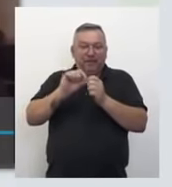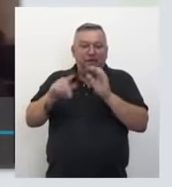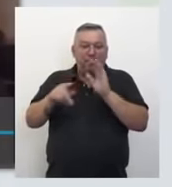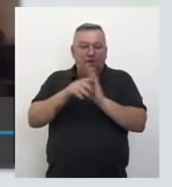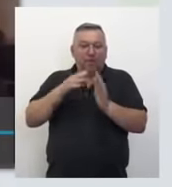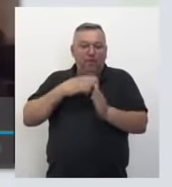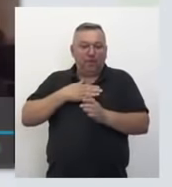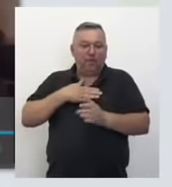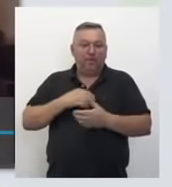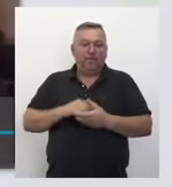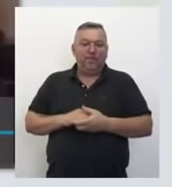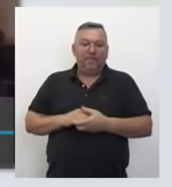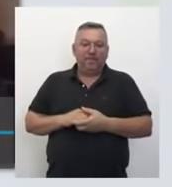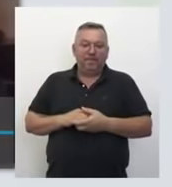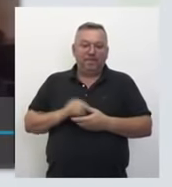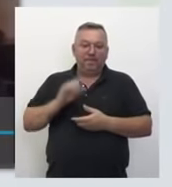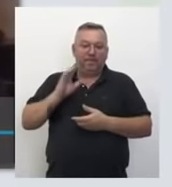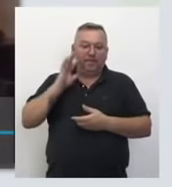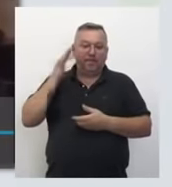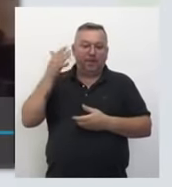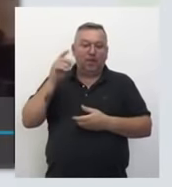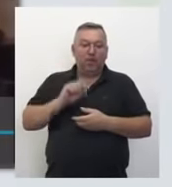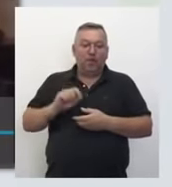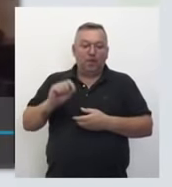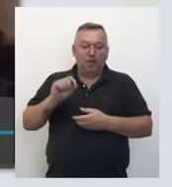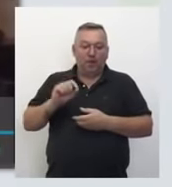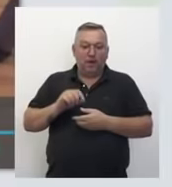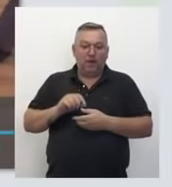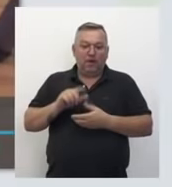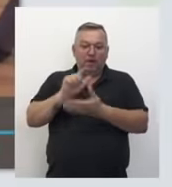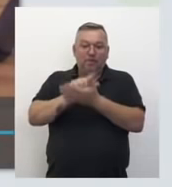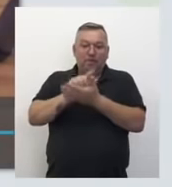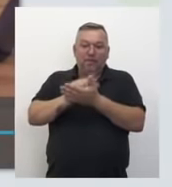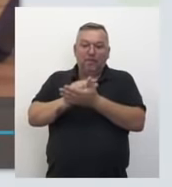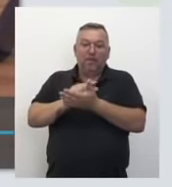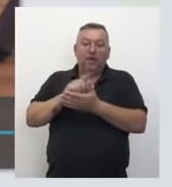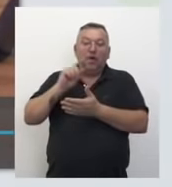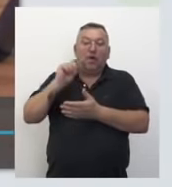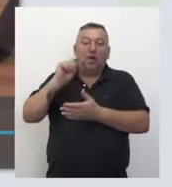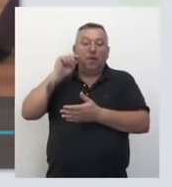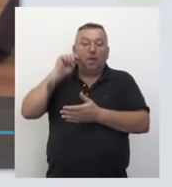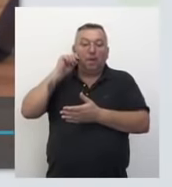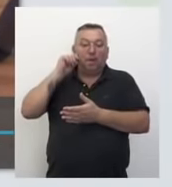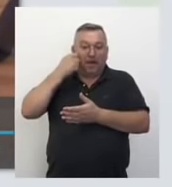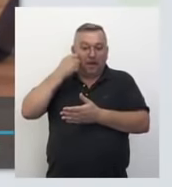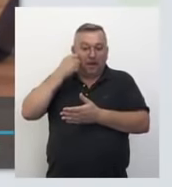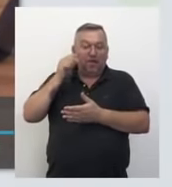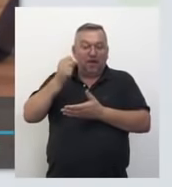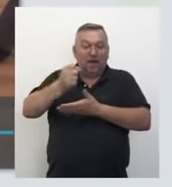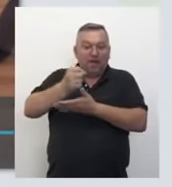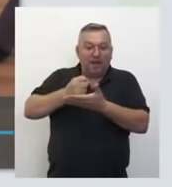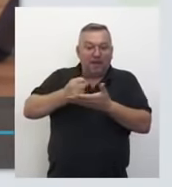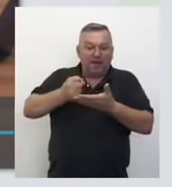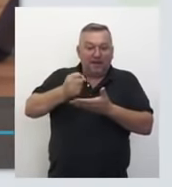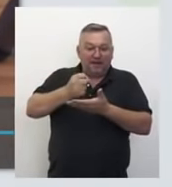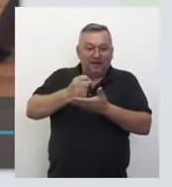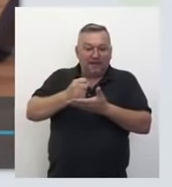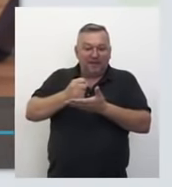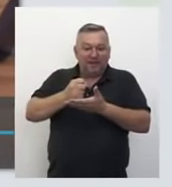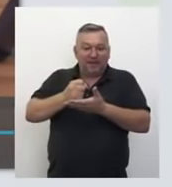cartão postal. Eu decidi que esse papel preto aqui vai ser a base dele. Então